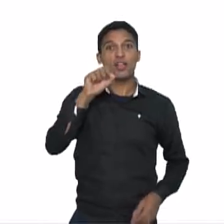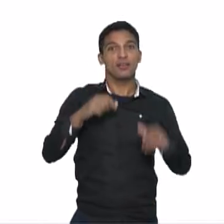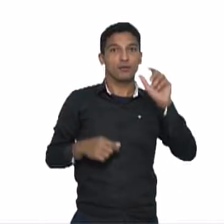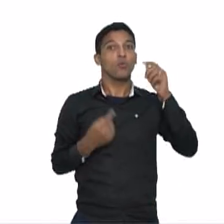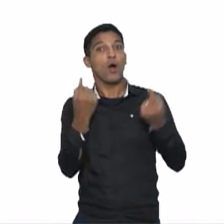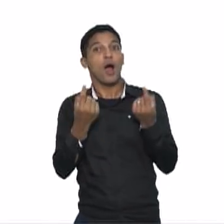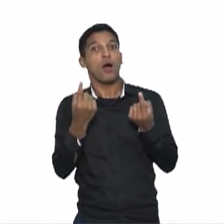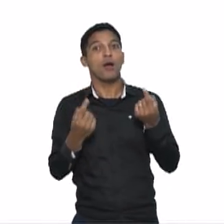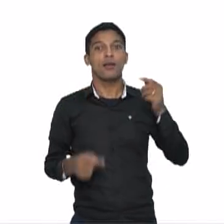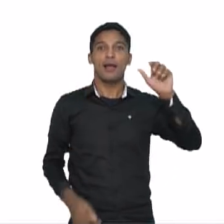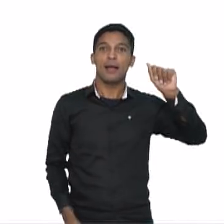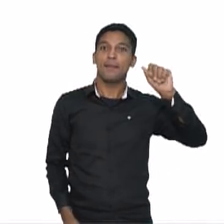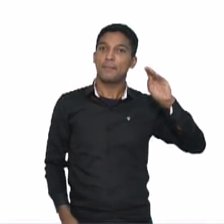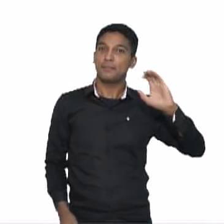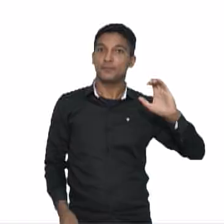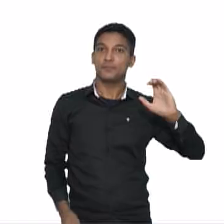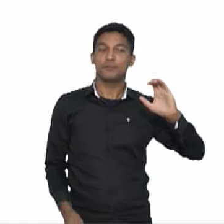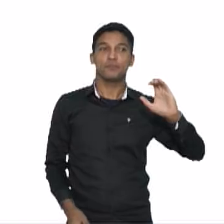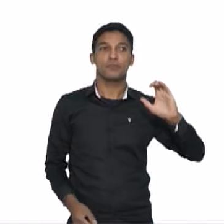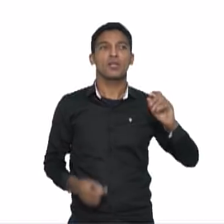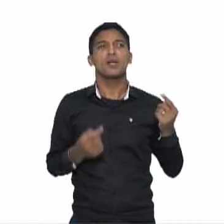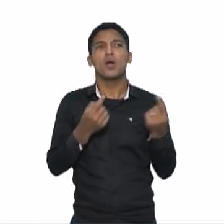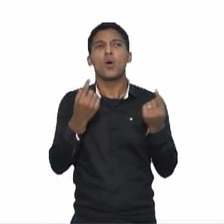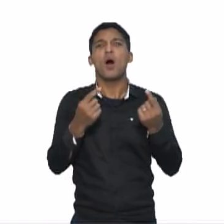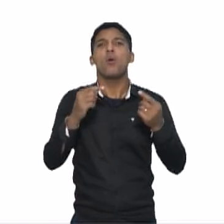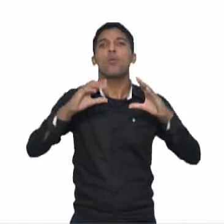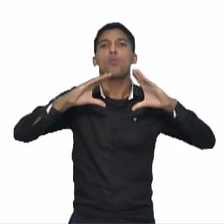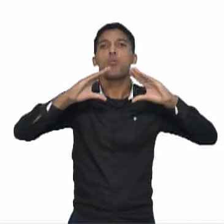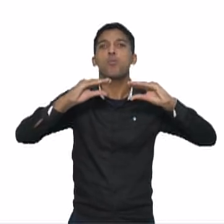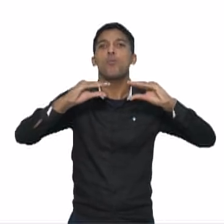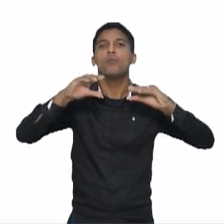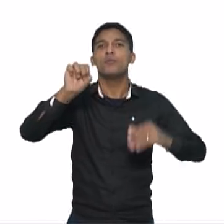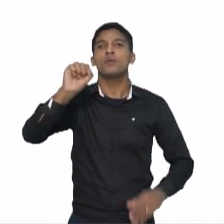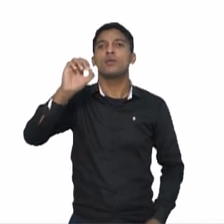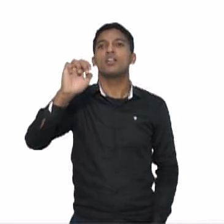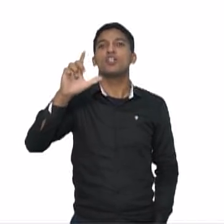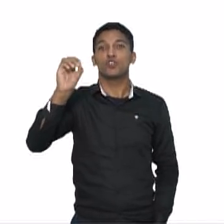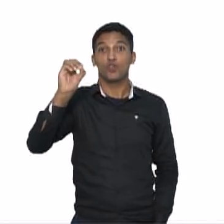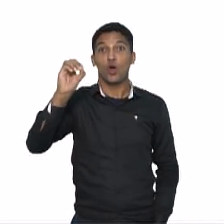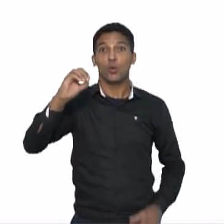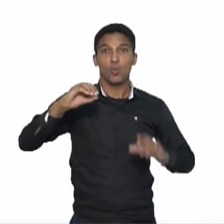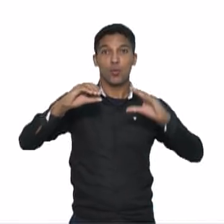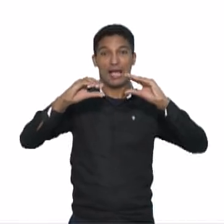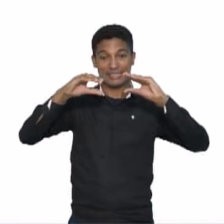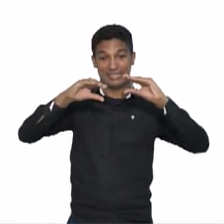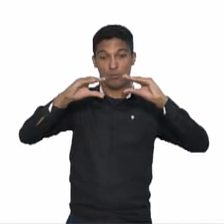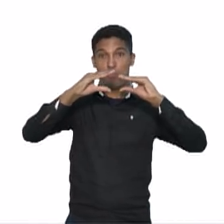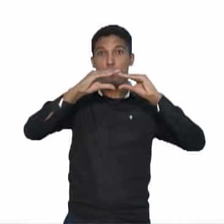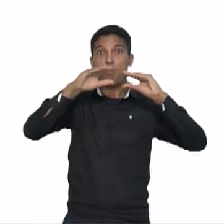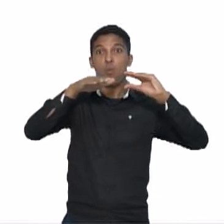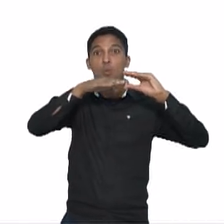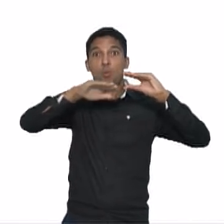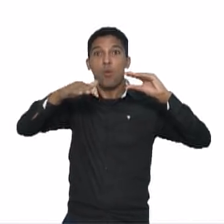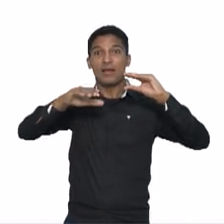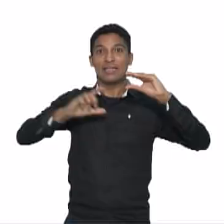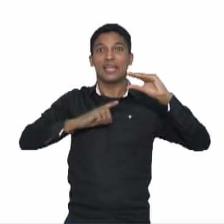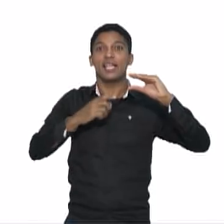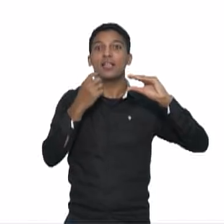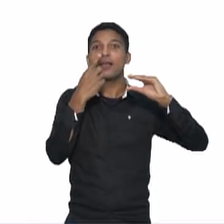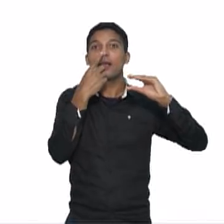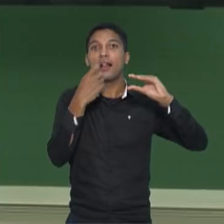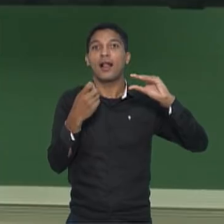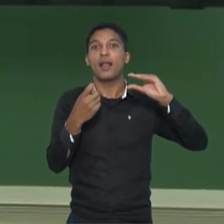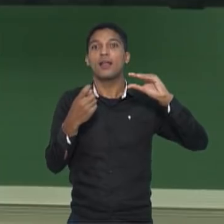Qual é o solo que se caracteriza por haver grande concentração de matéria orgânica? Ou seja, qual é o solo que